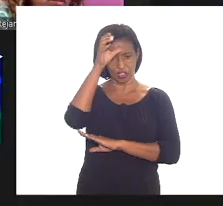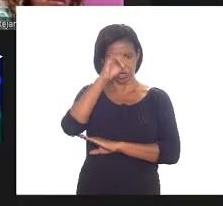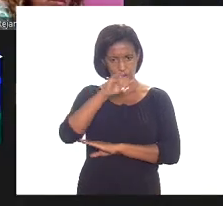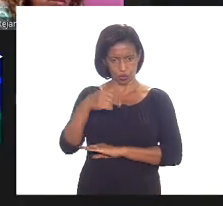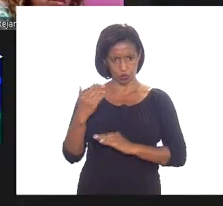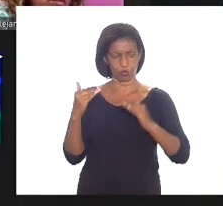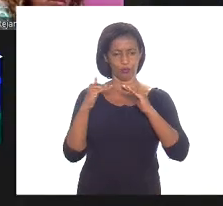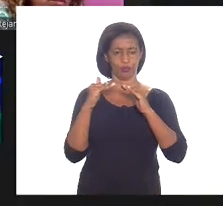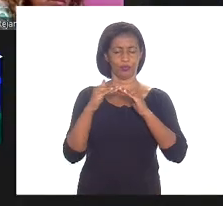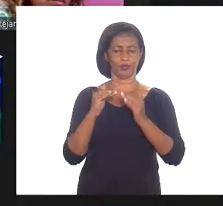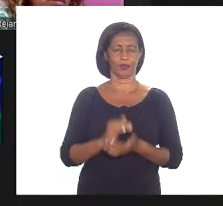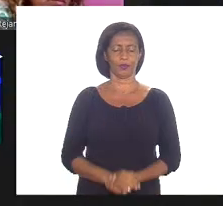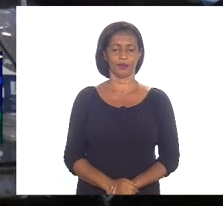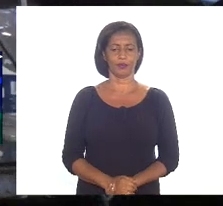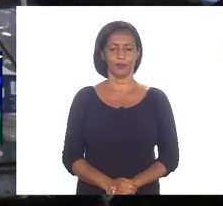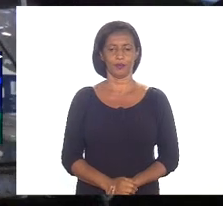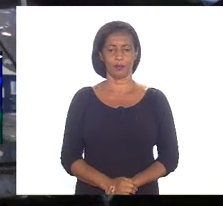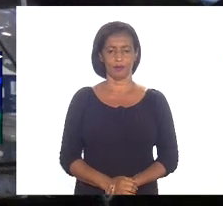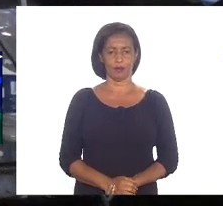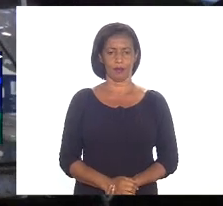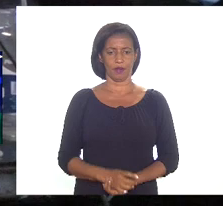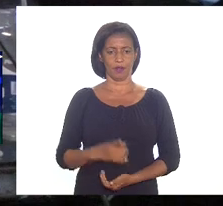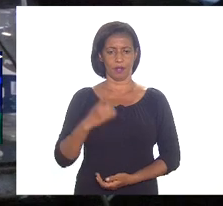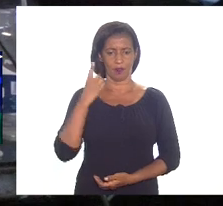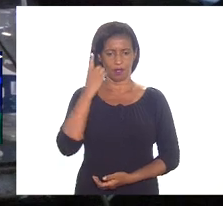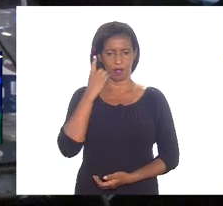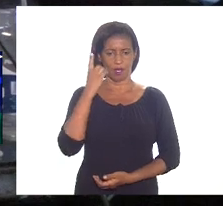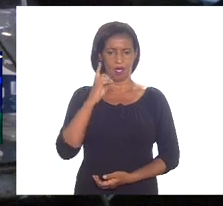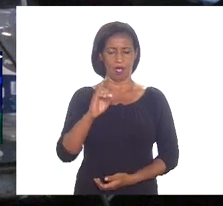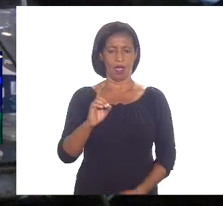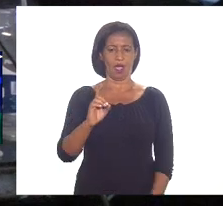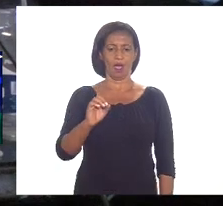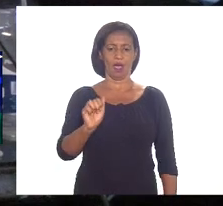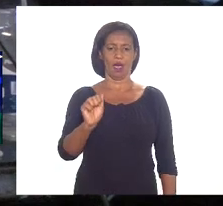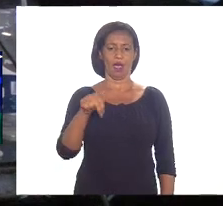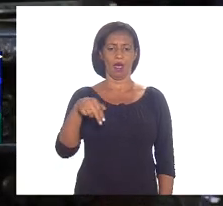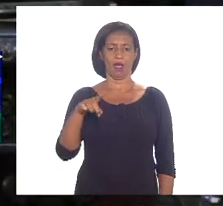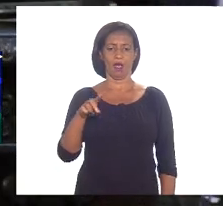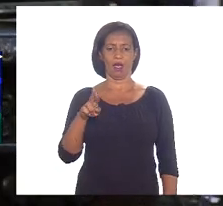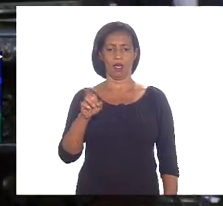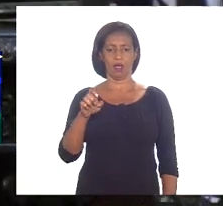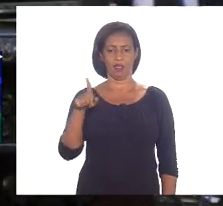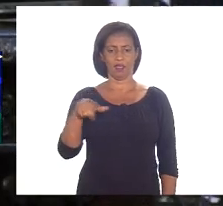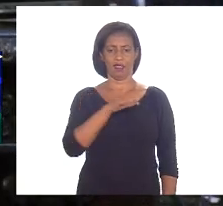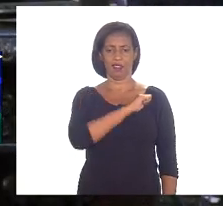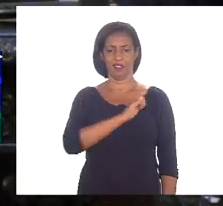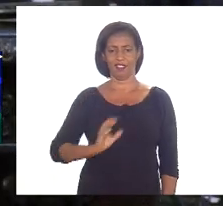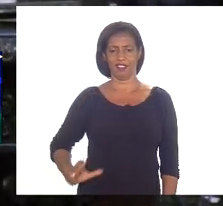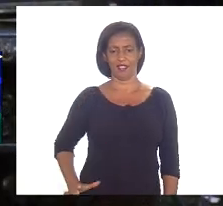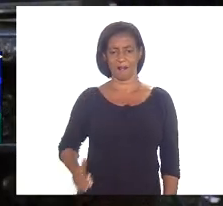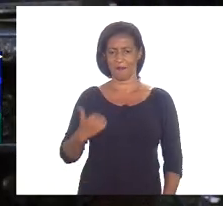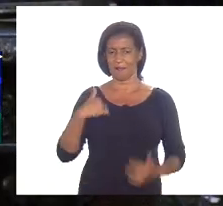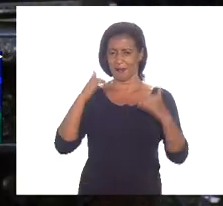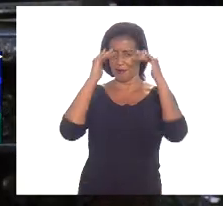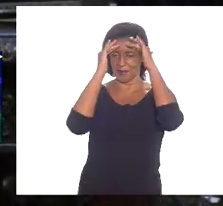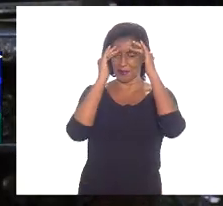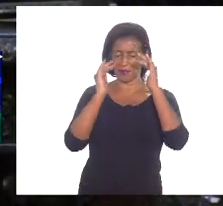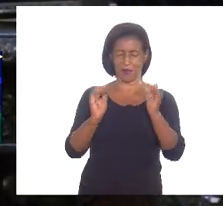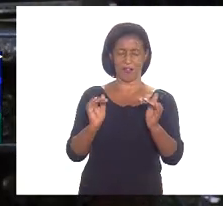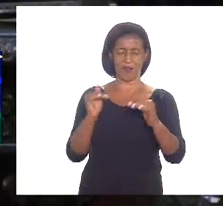favorável a deputada Deputado André Ceciliano e para mim é uma honra